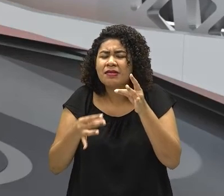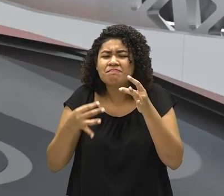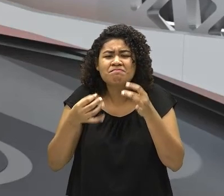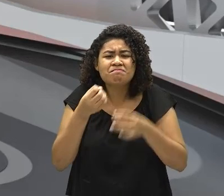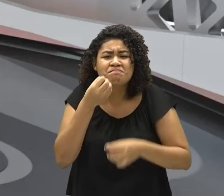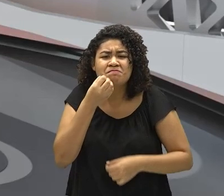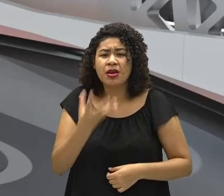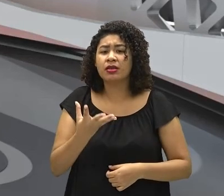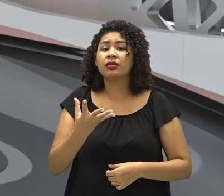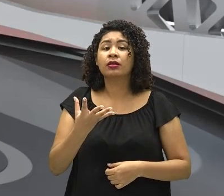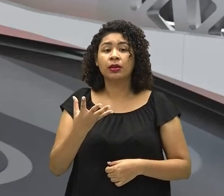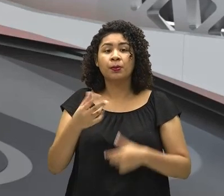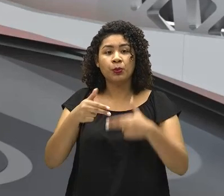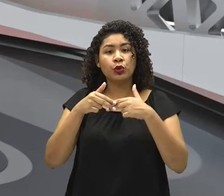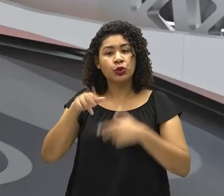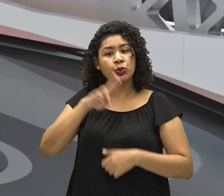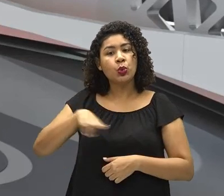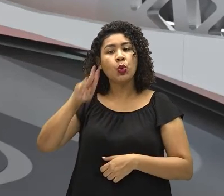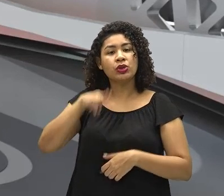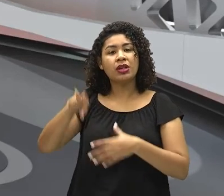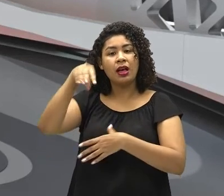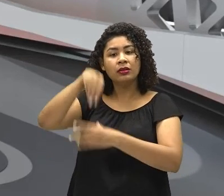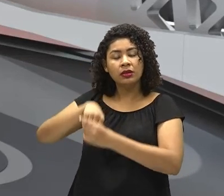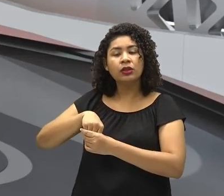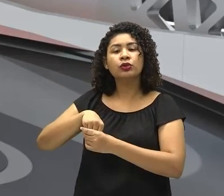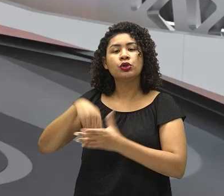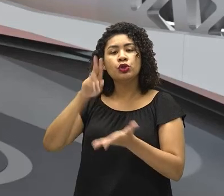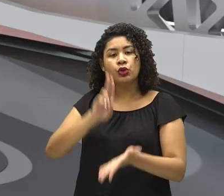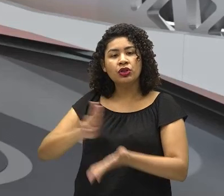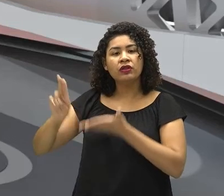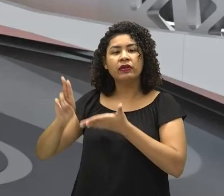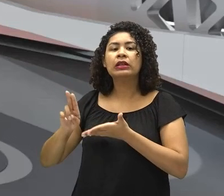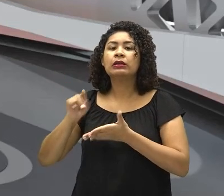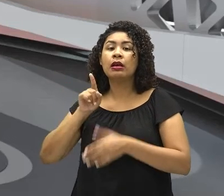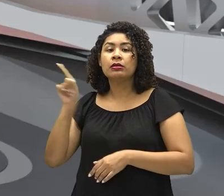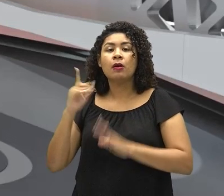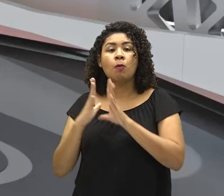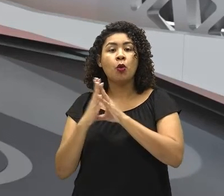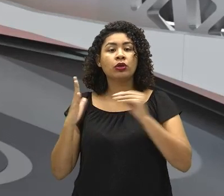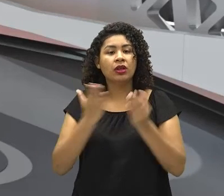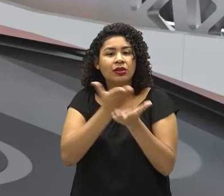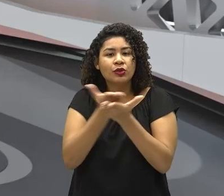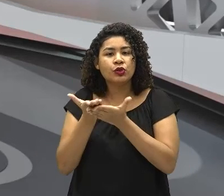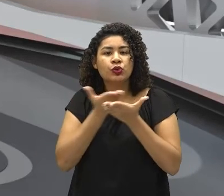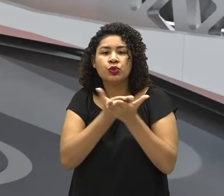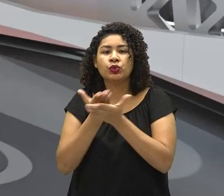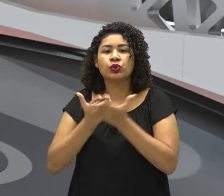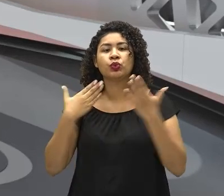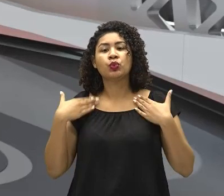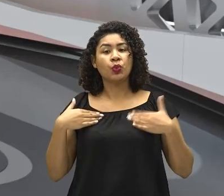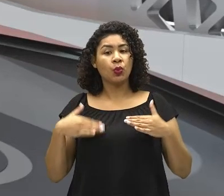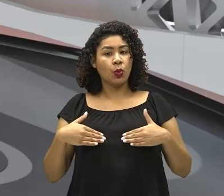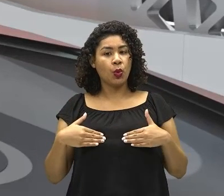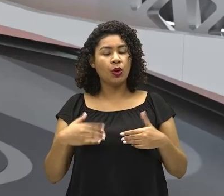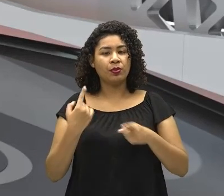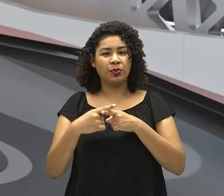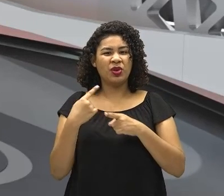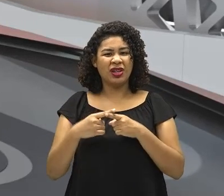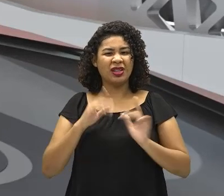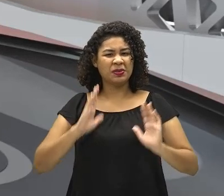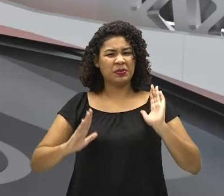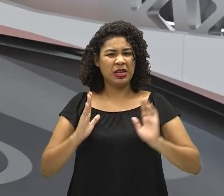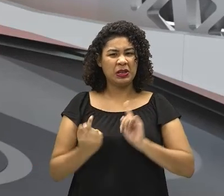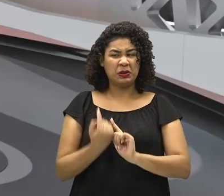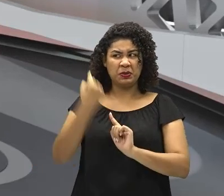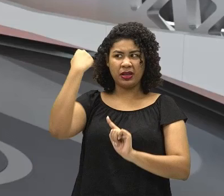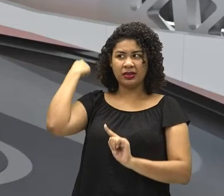a ser utilizada nas primeiras universidades como modelo de estudo anatômico, até porque naquele momento não se podia pegar, né,